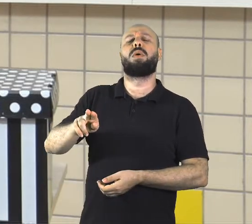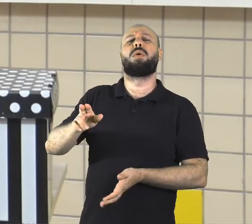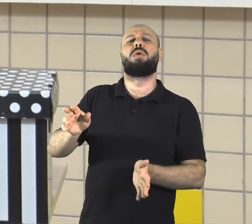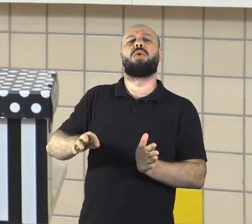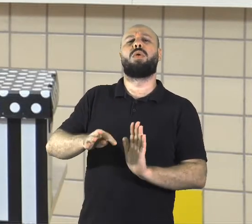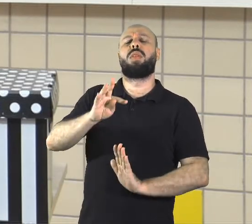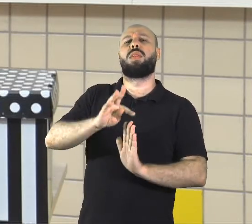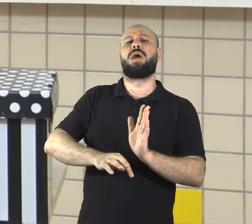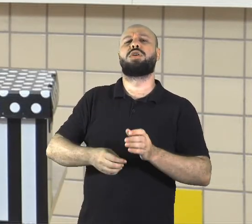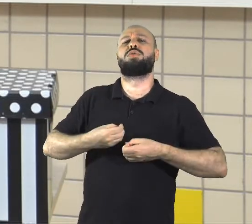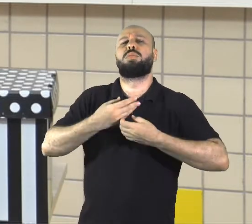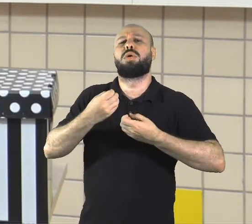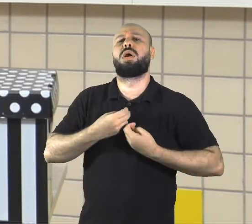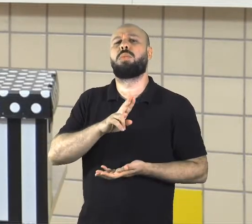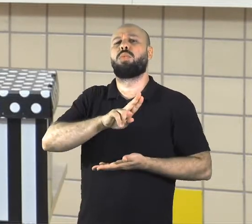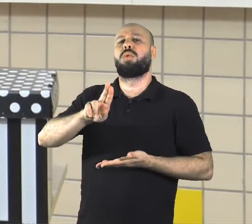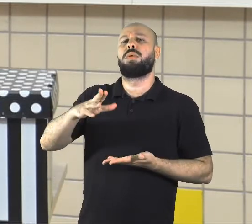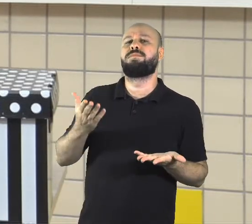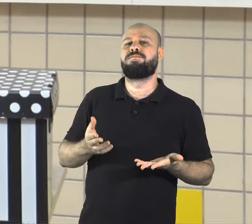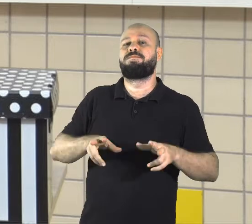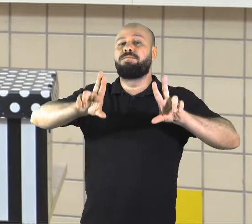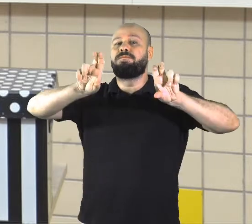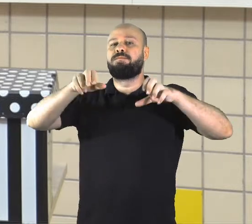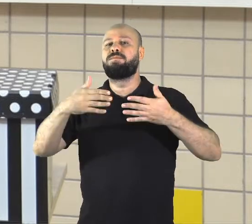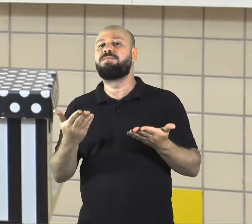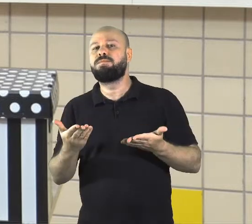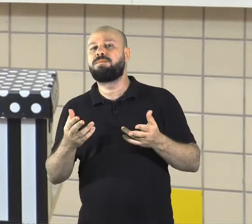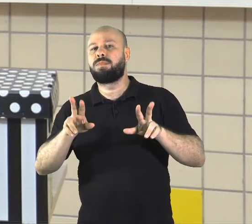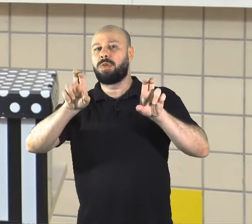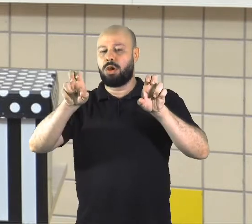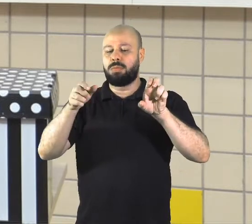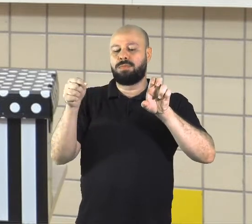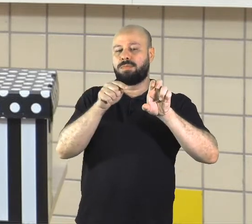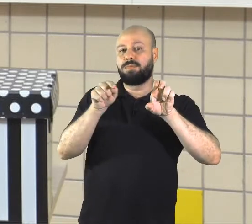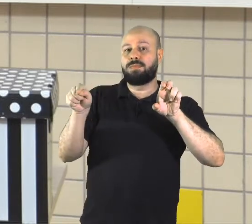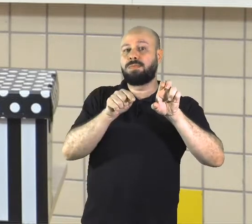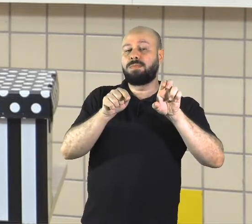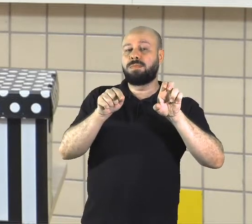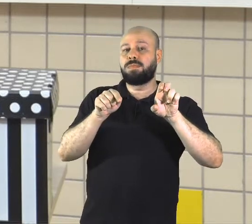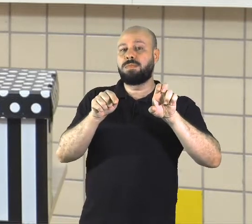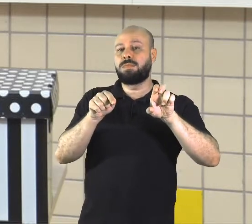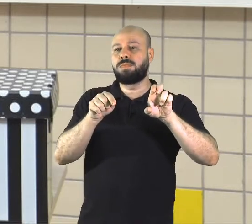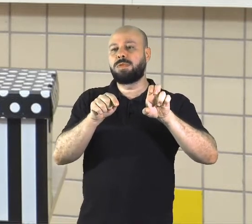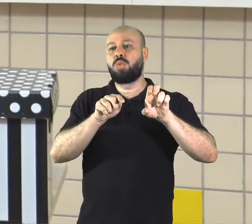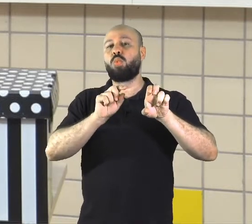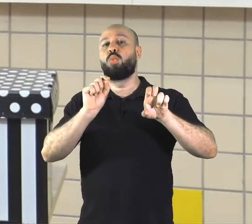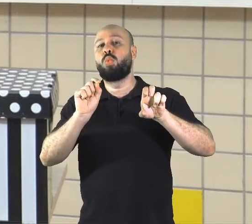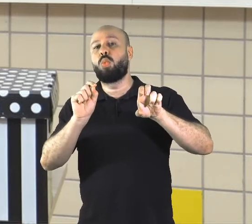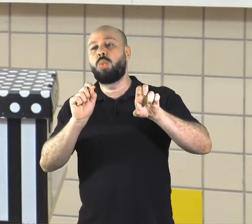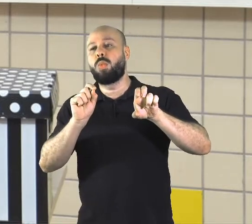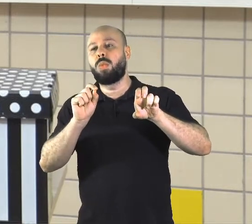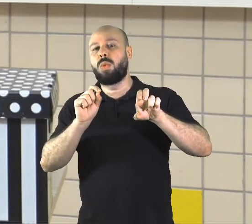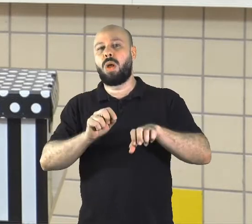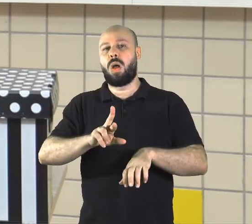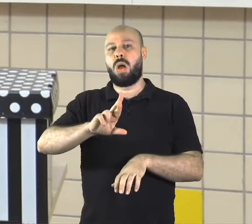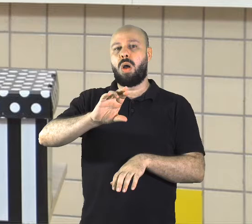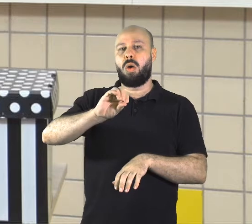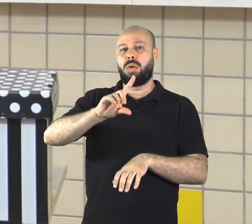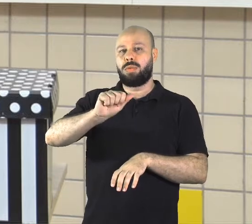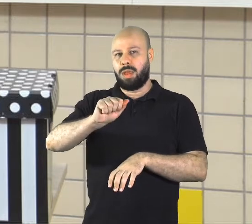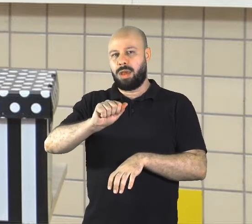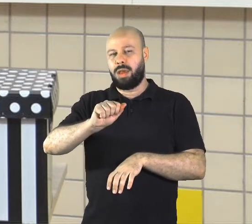poema? Lá no início falava, o título é o quê? O nome do texto, lá no início. Estava escrito o quê? Isso, a roda